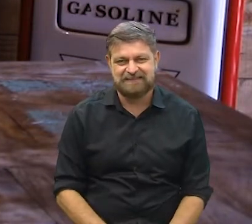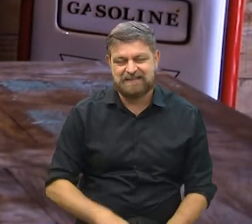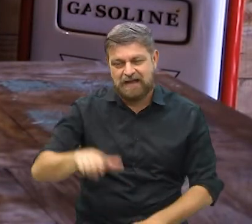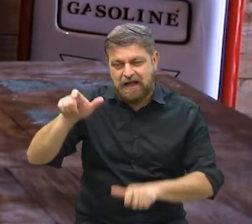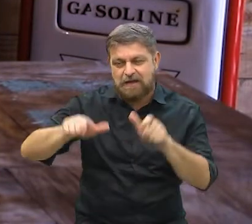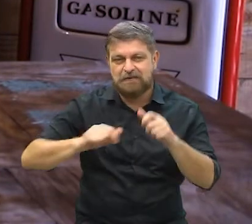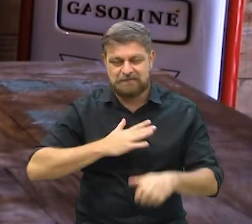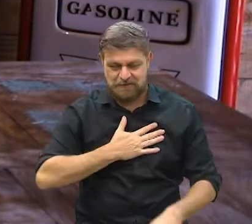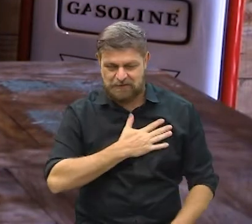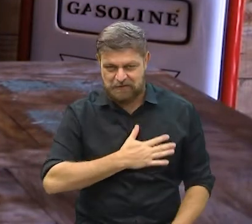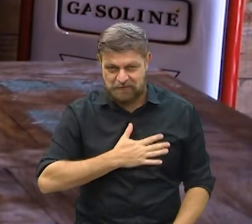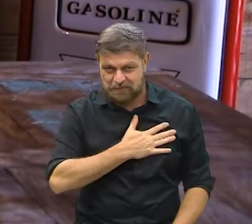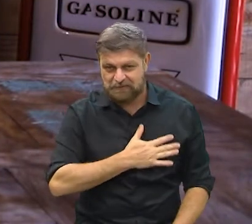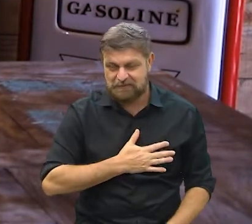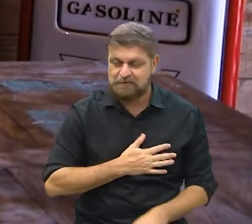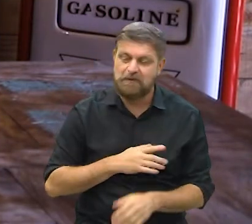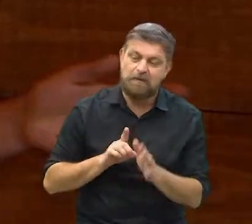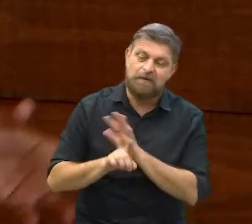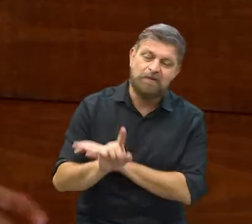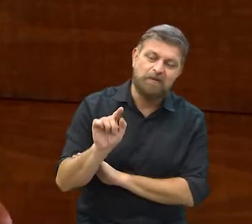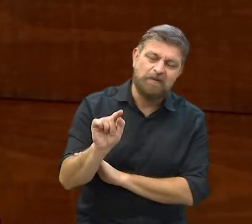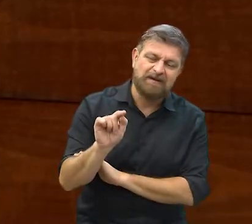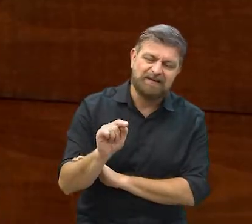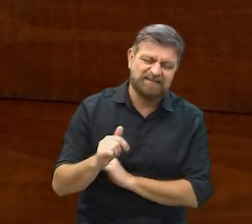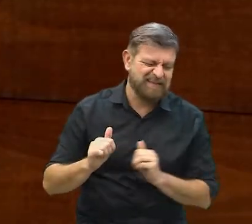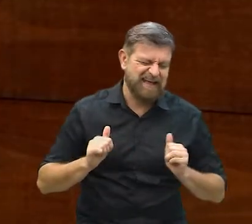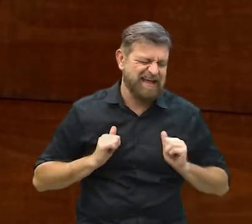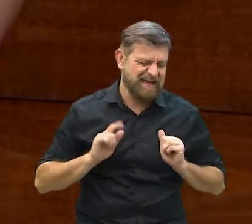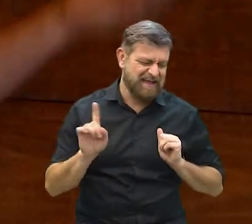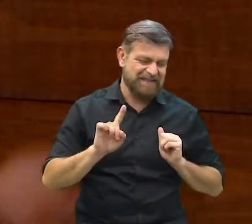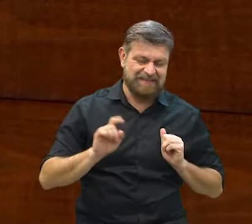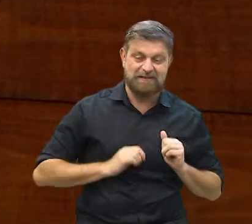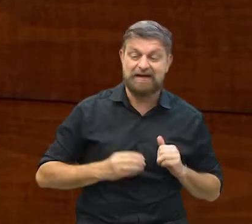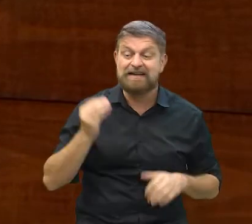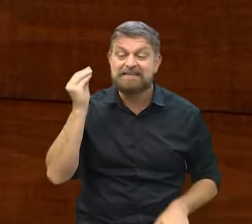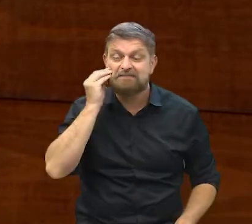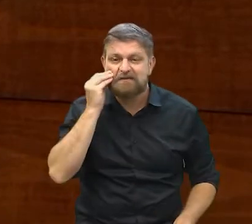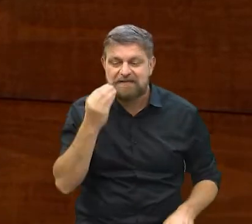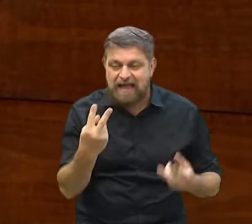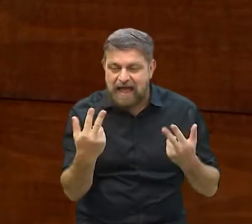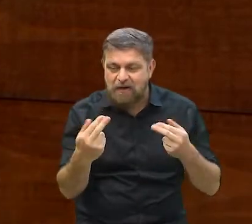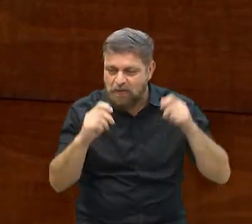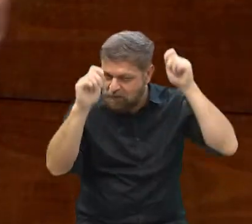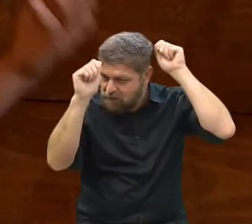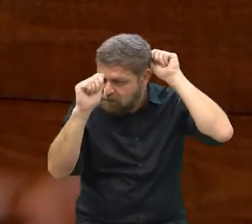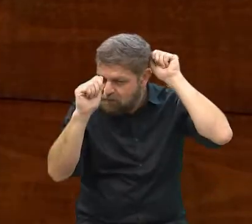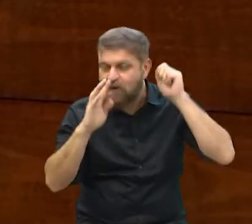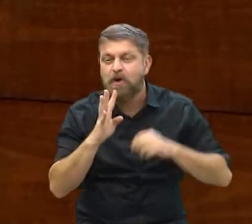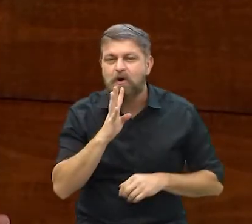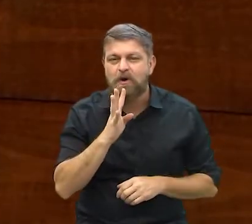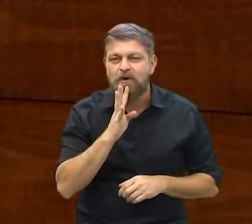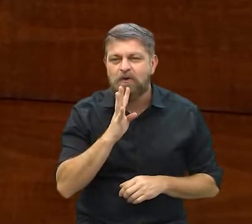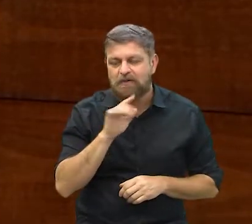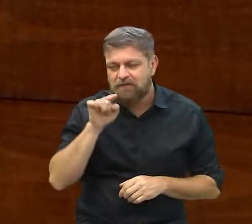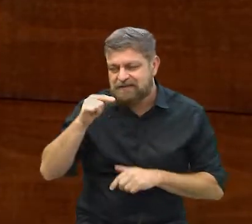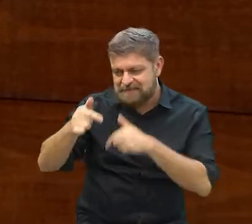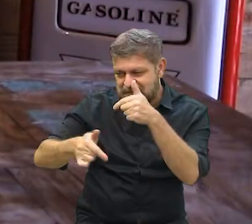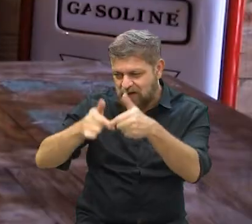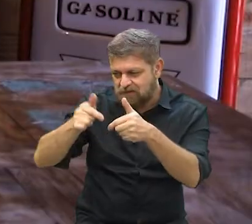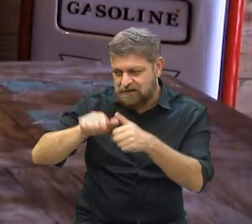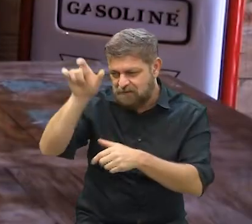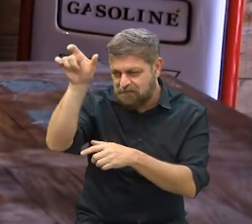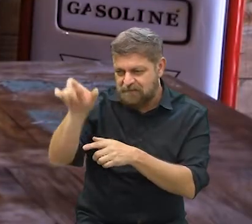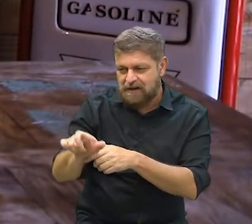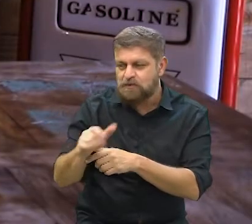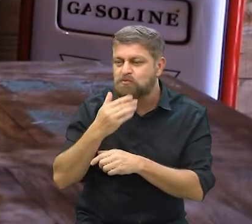da receita, né? E aí? Não quero fazer, quero experimentar o que o chefe faz, quero conhecer mais sobre o trabalho do